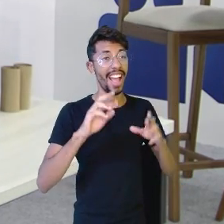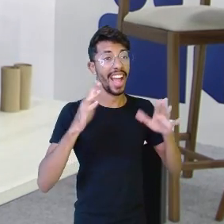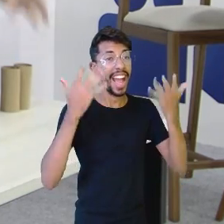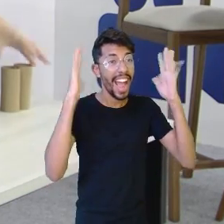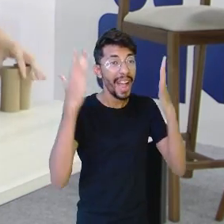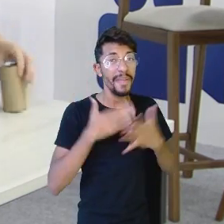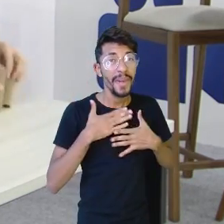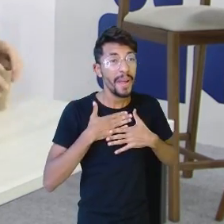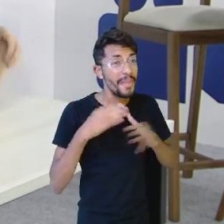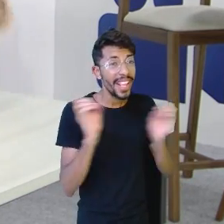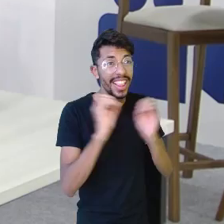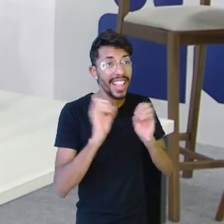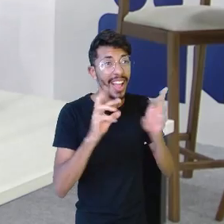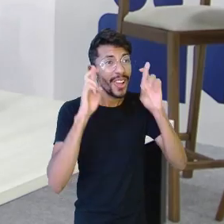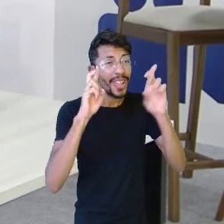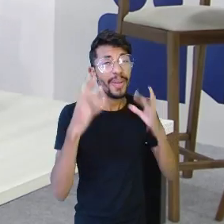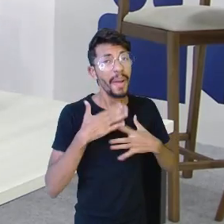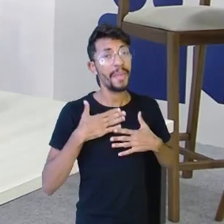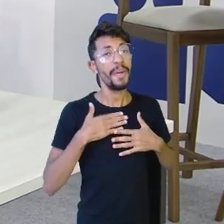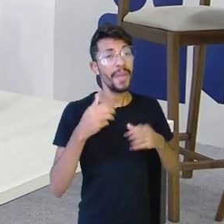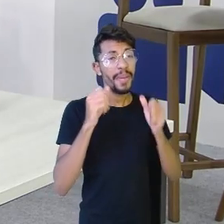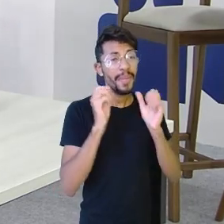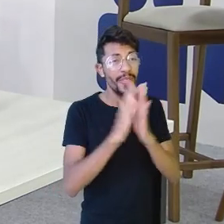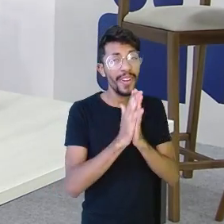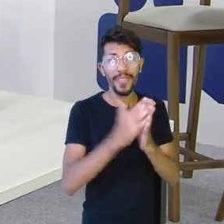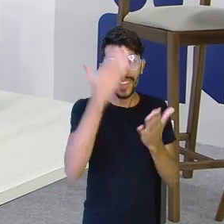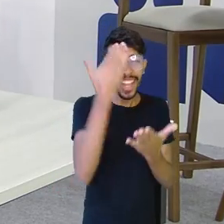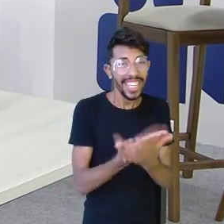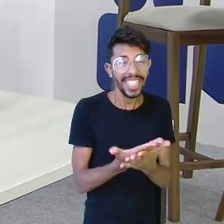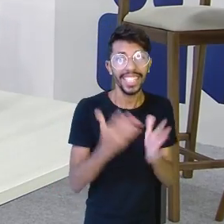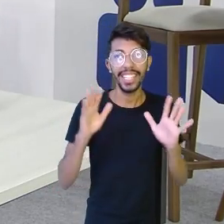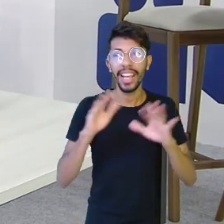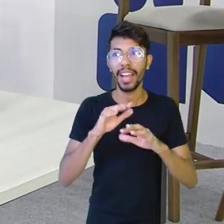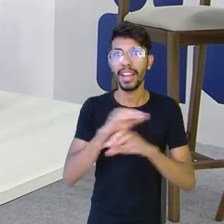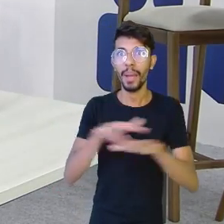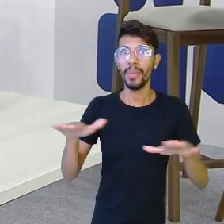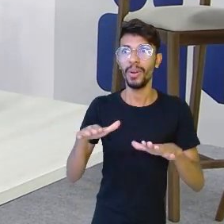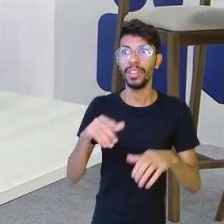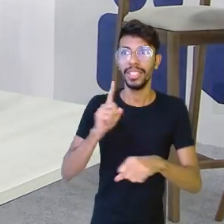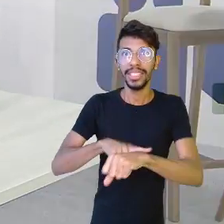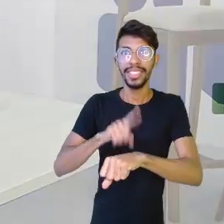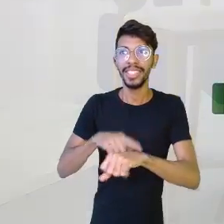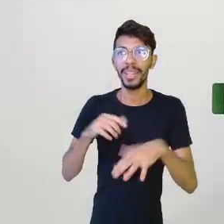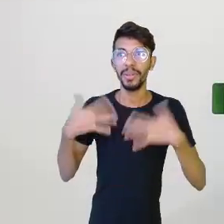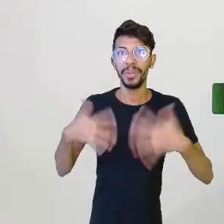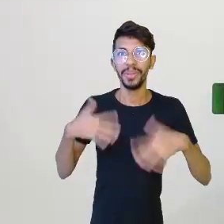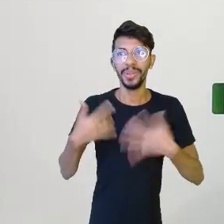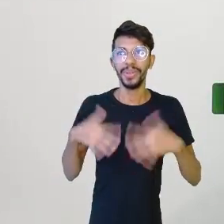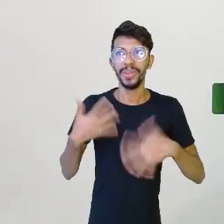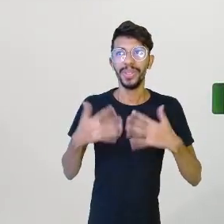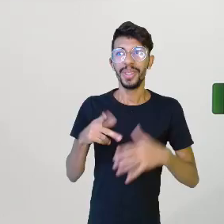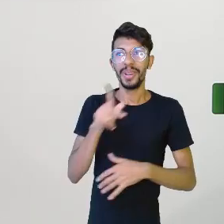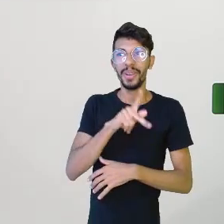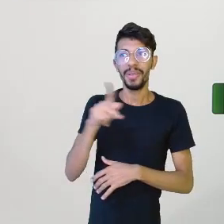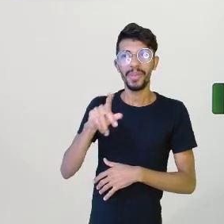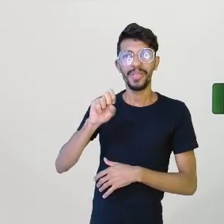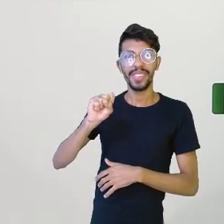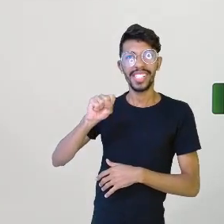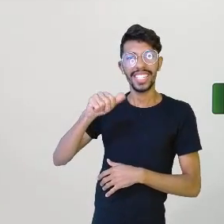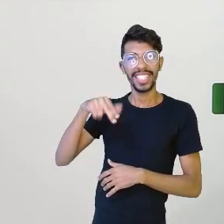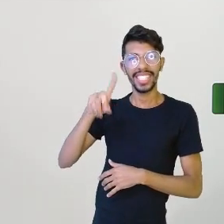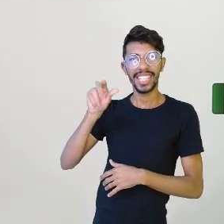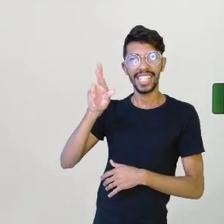Tenha fé, tenham fé, tenham fé. Terminei. Parou! Aí, a professora